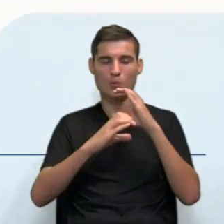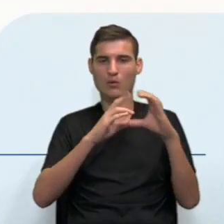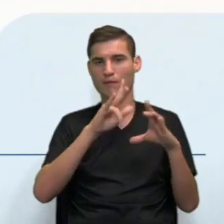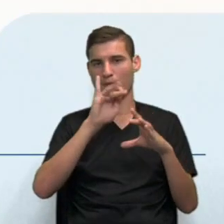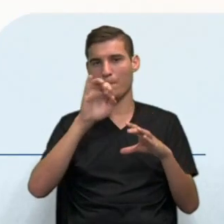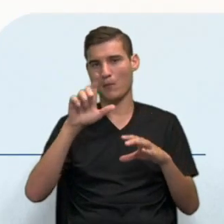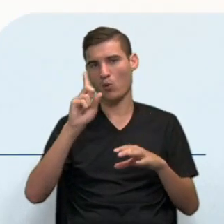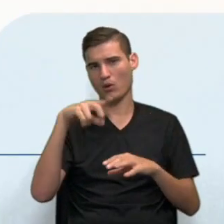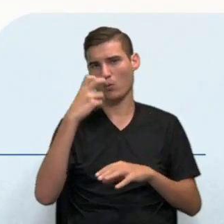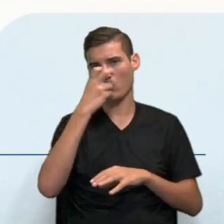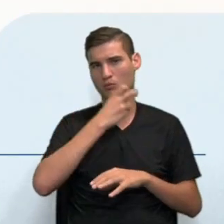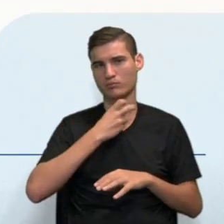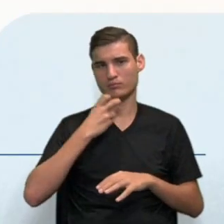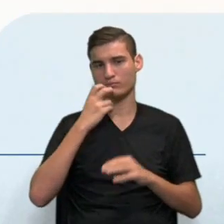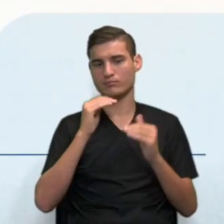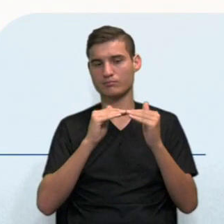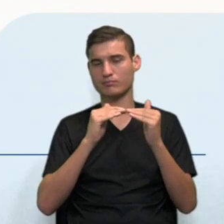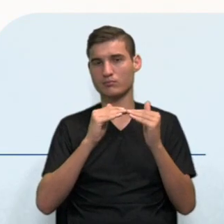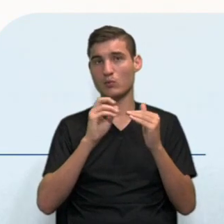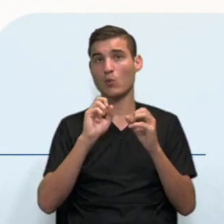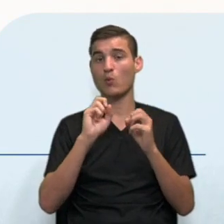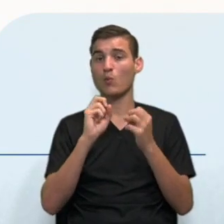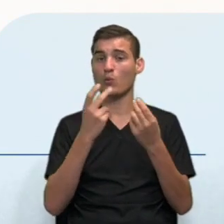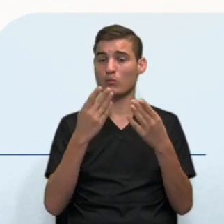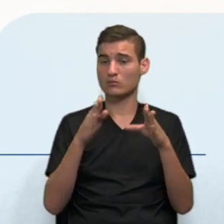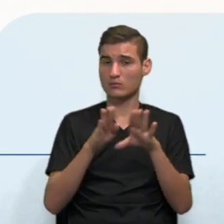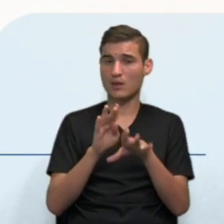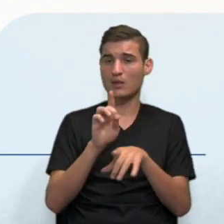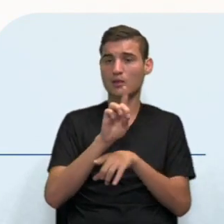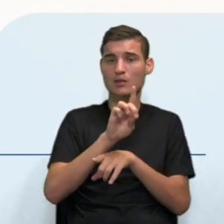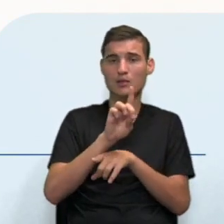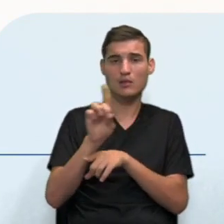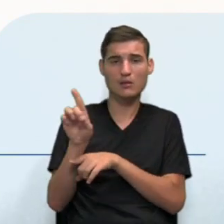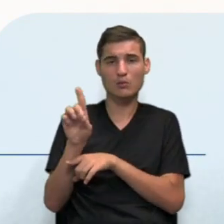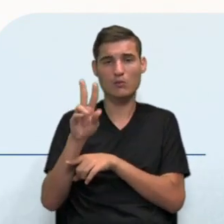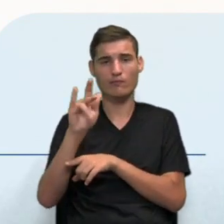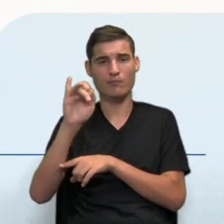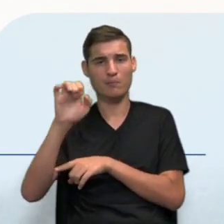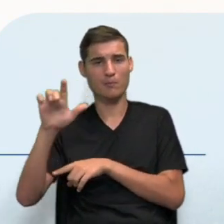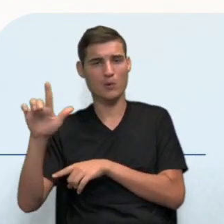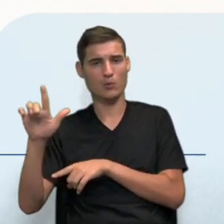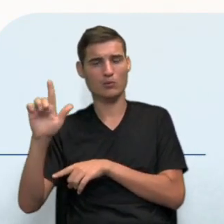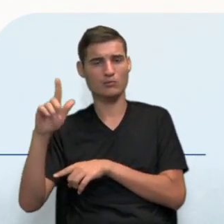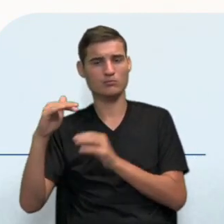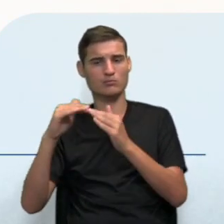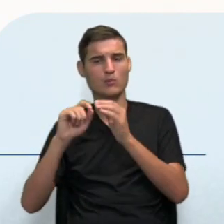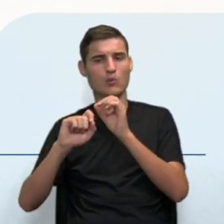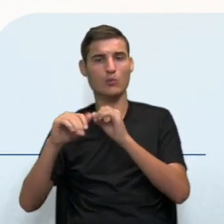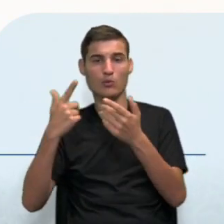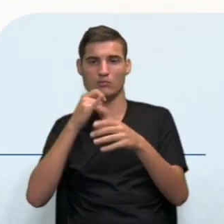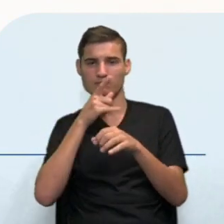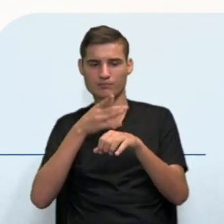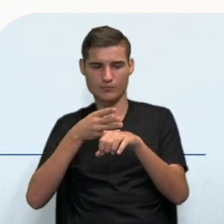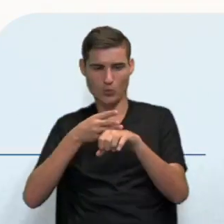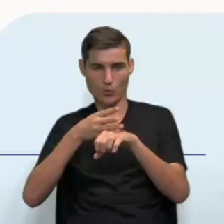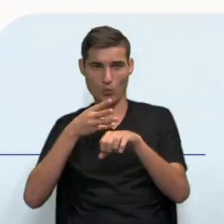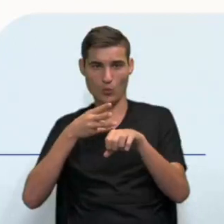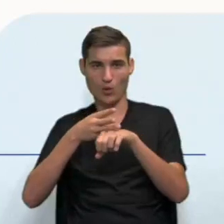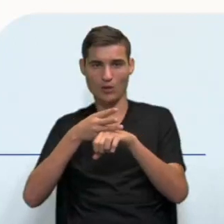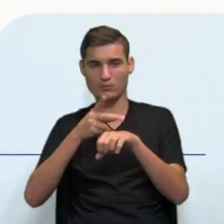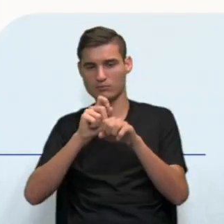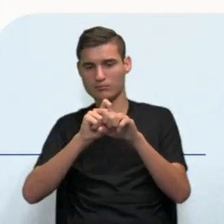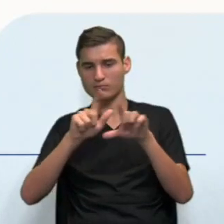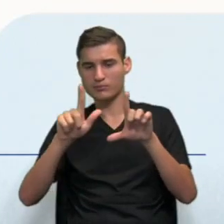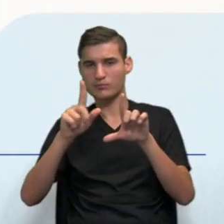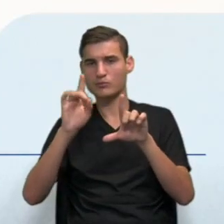verbal oral. Ou a comunicação pode ser não verbal também. O que é uma comunicação verbal? Quando você abre seu WhatsApp e manda um emoji, manda